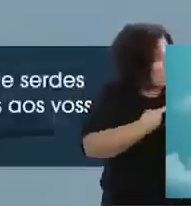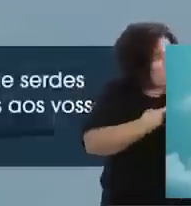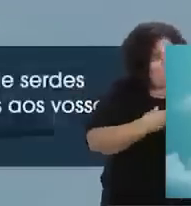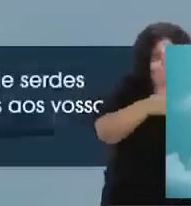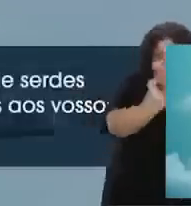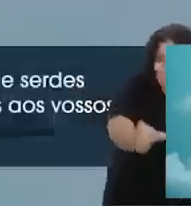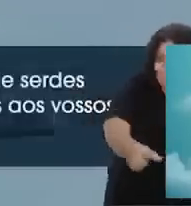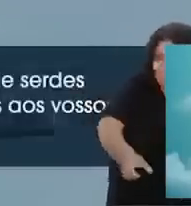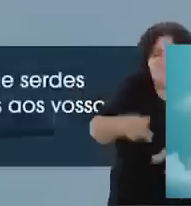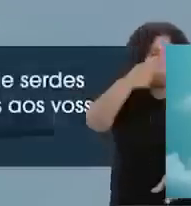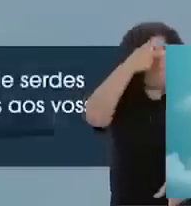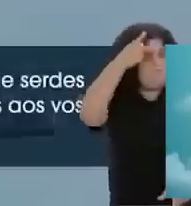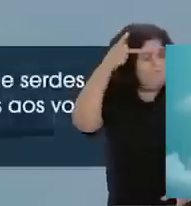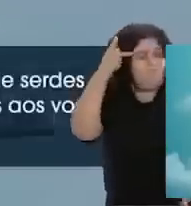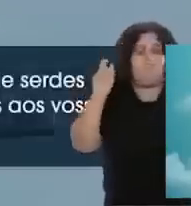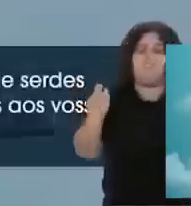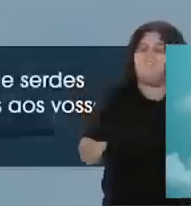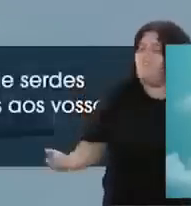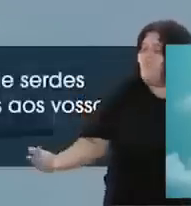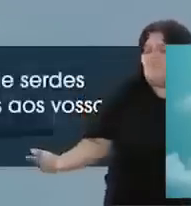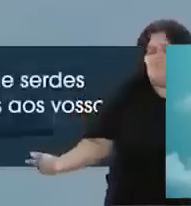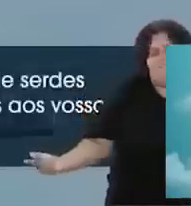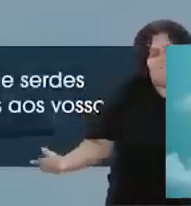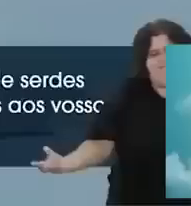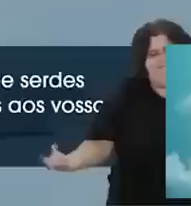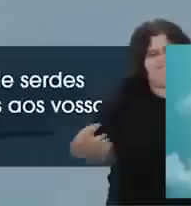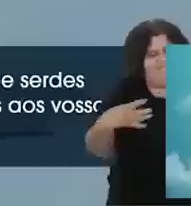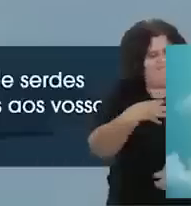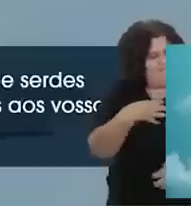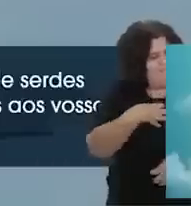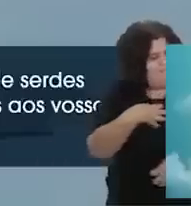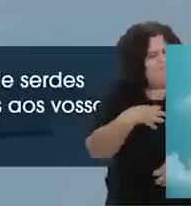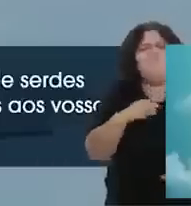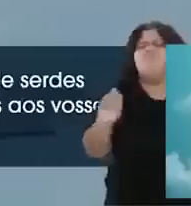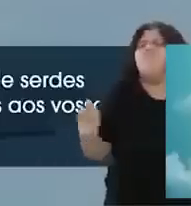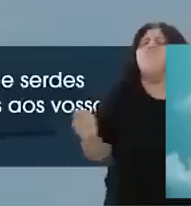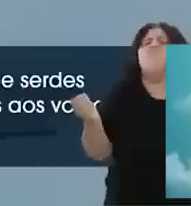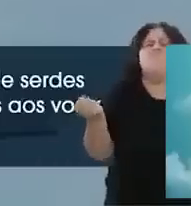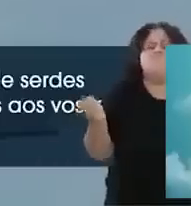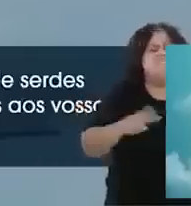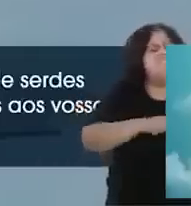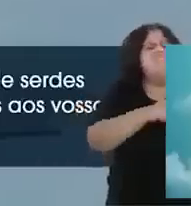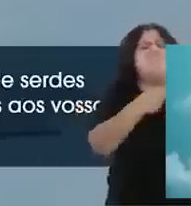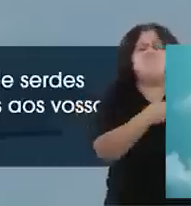aí, tende o mesmo sentimento. O que seria isso?